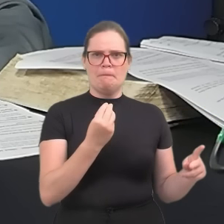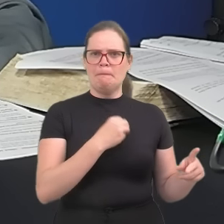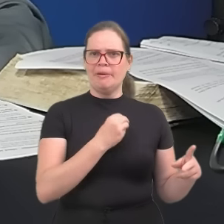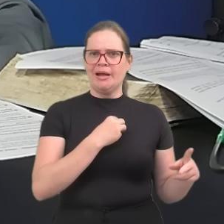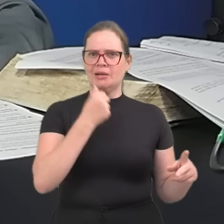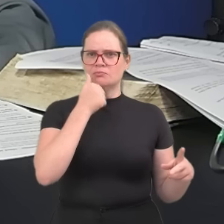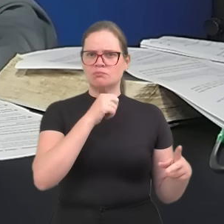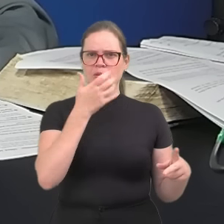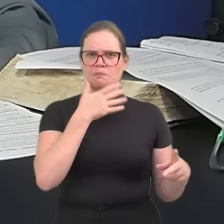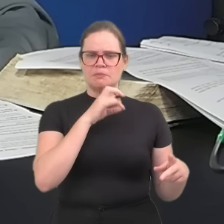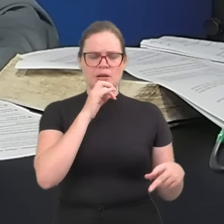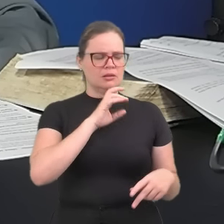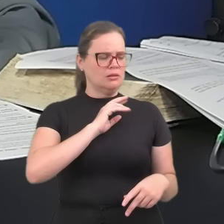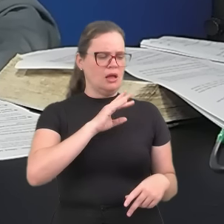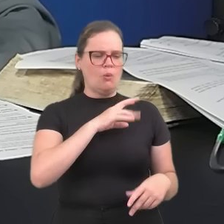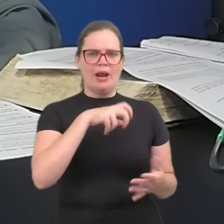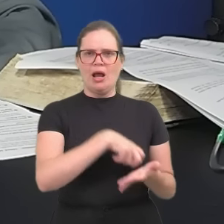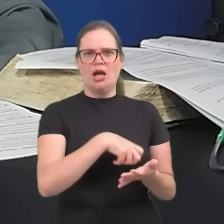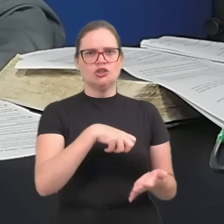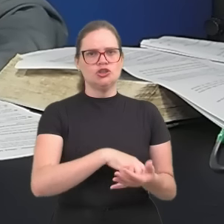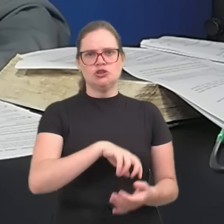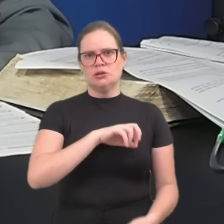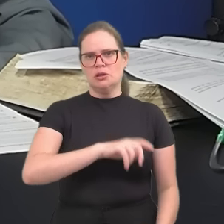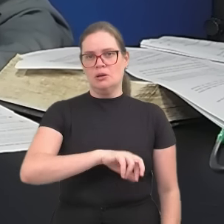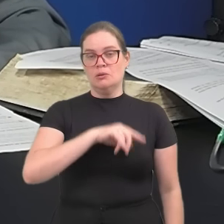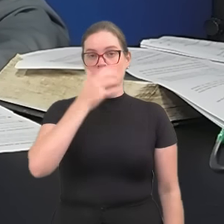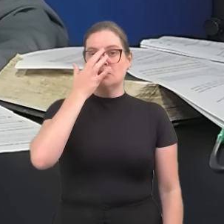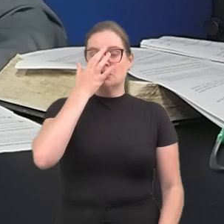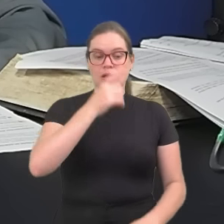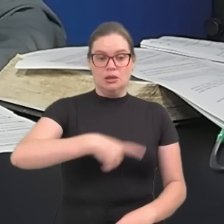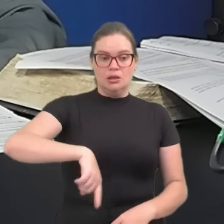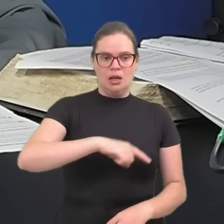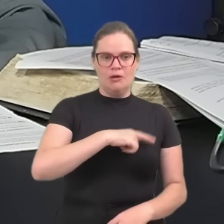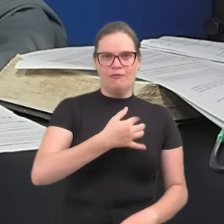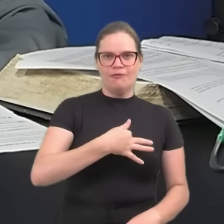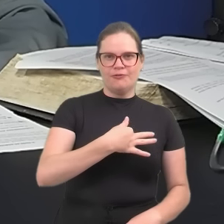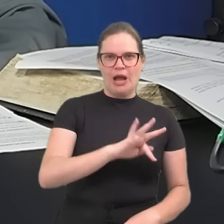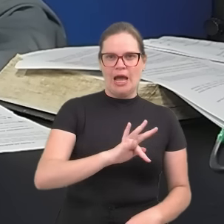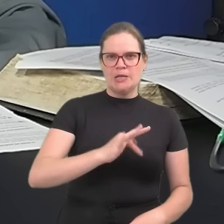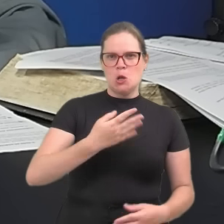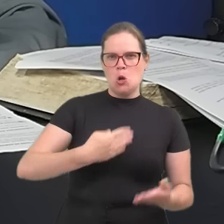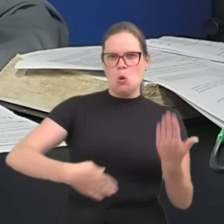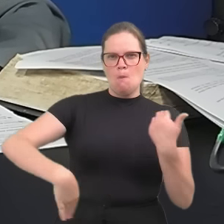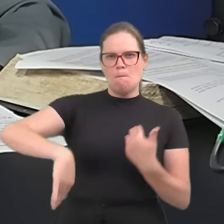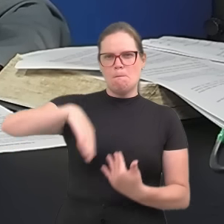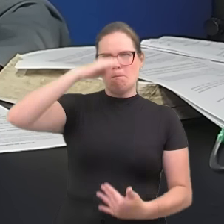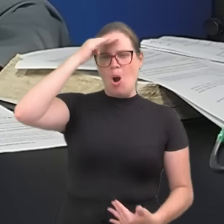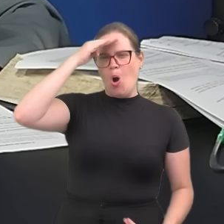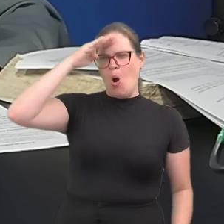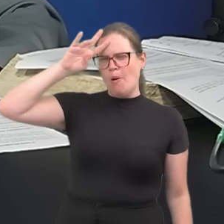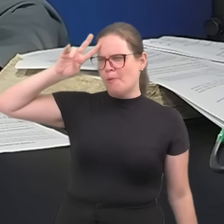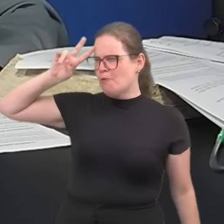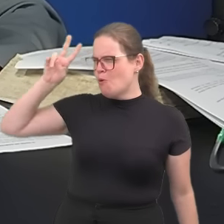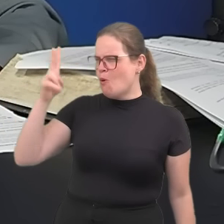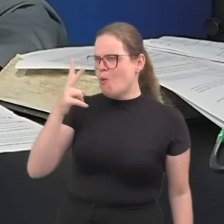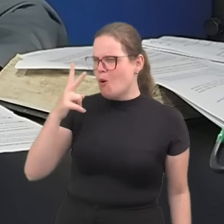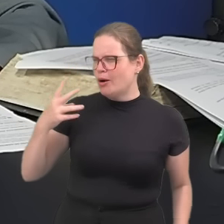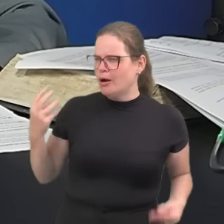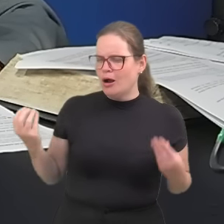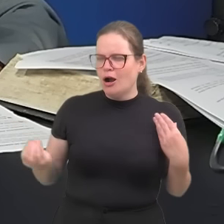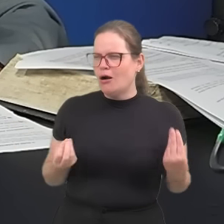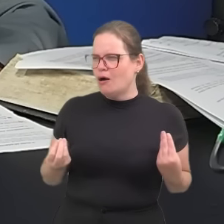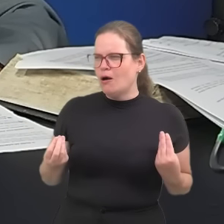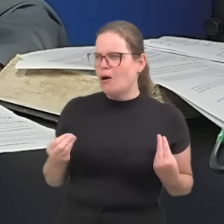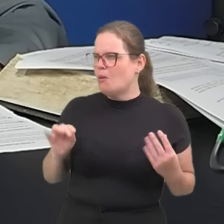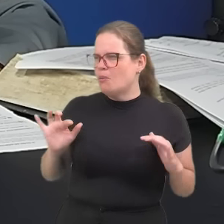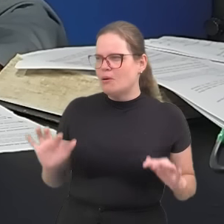é? E os fariseus ficaram revoltados porque, como o Miguel já apontou, aquele foi feito